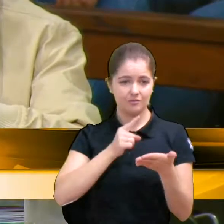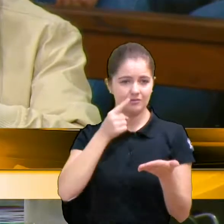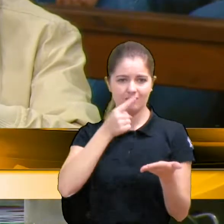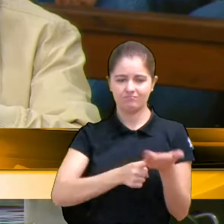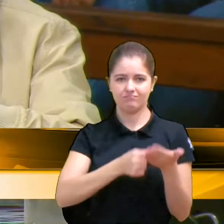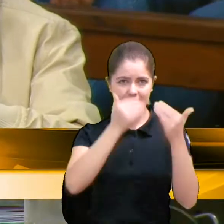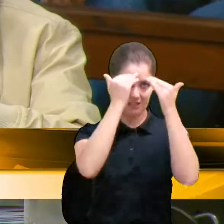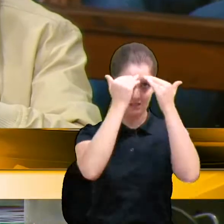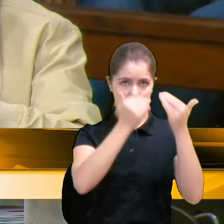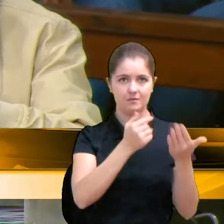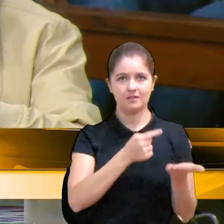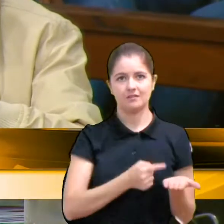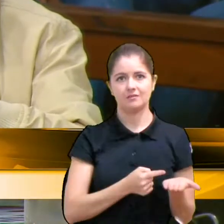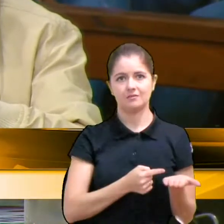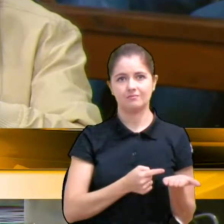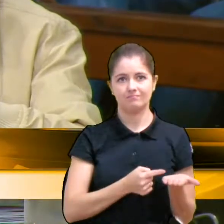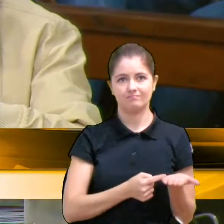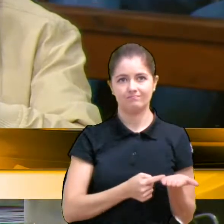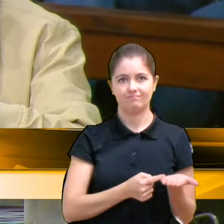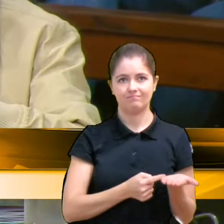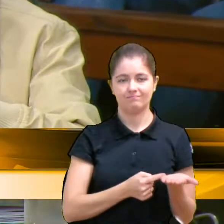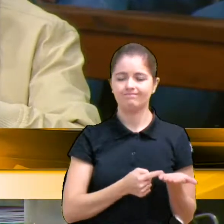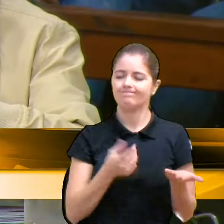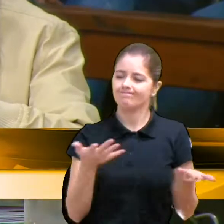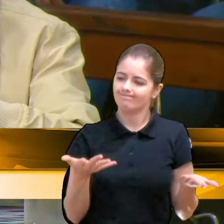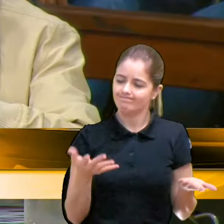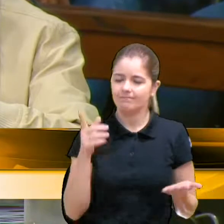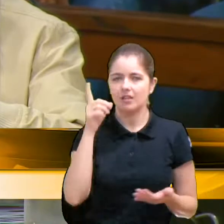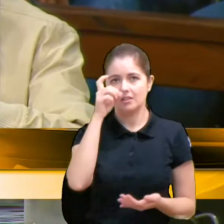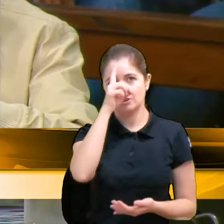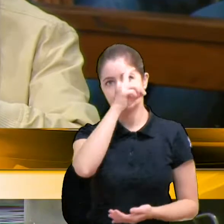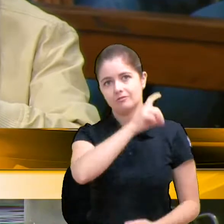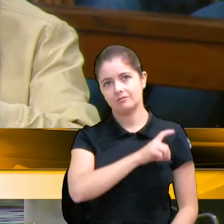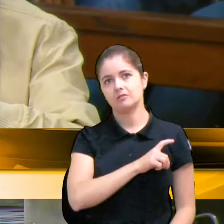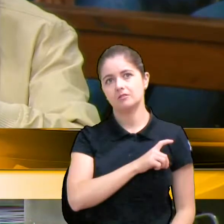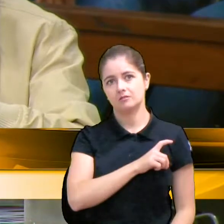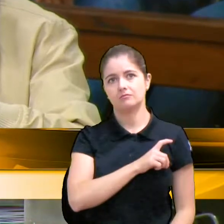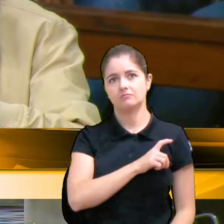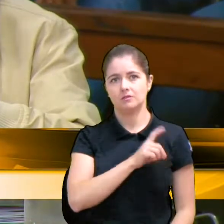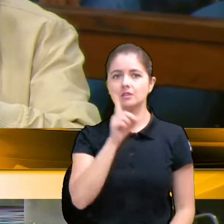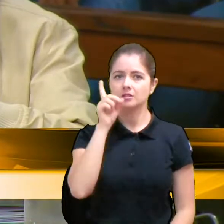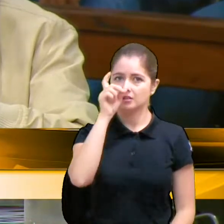pública. Aí realmente fica difícil. Eu acho que para esse tipo de